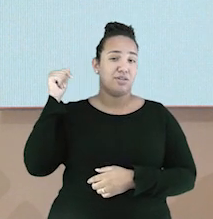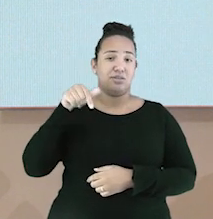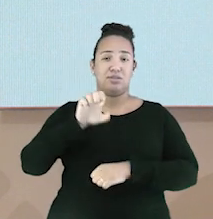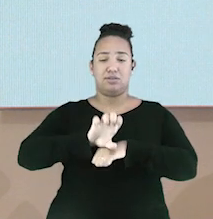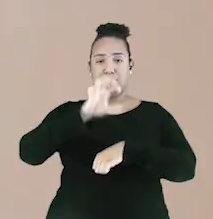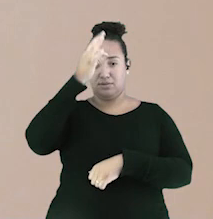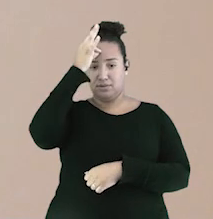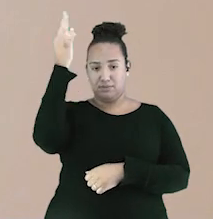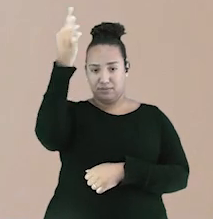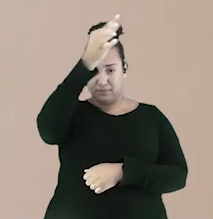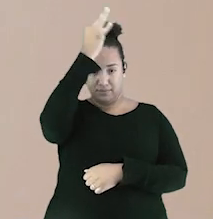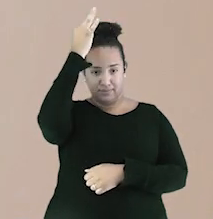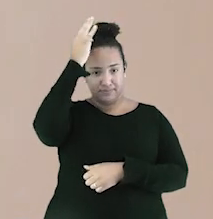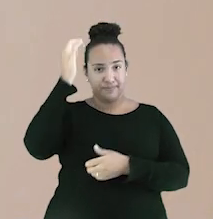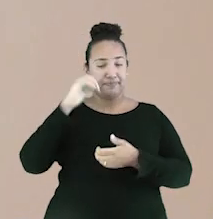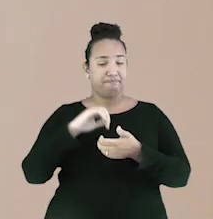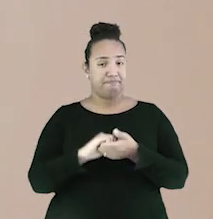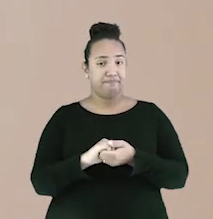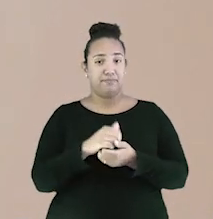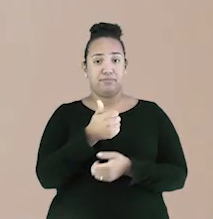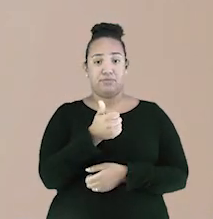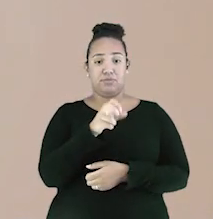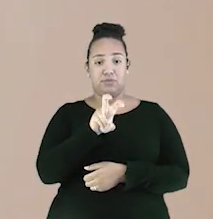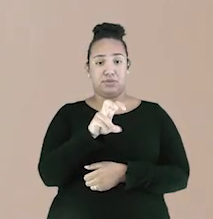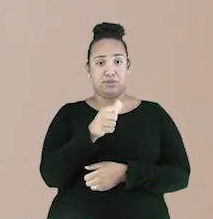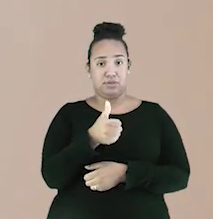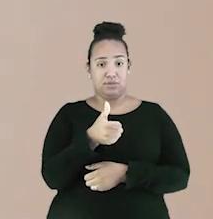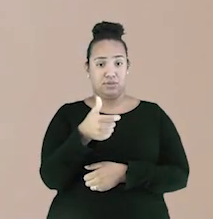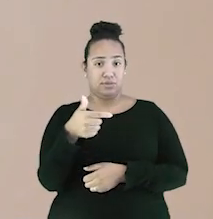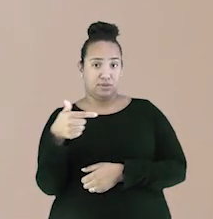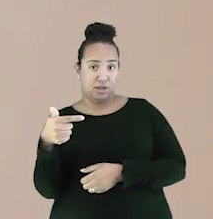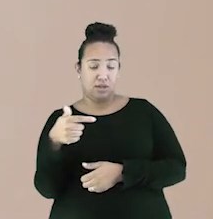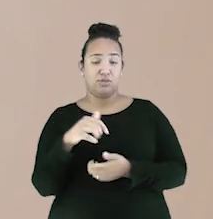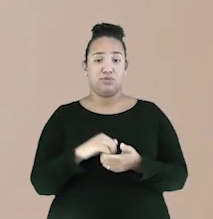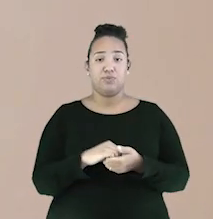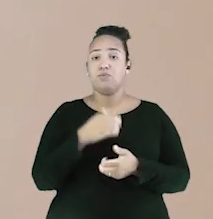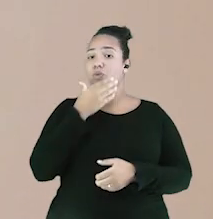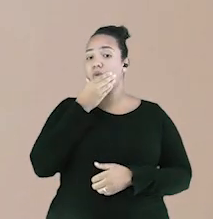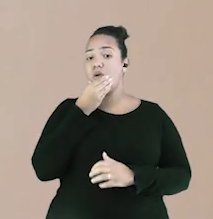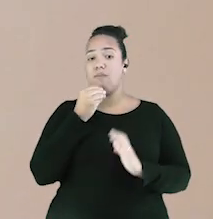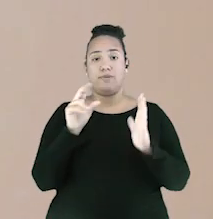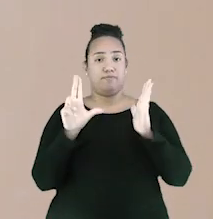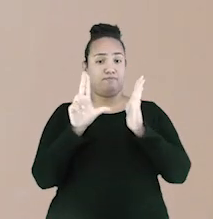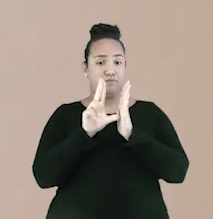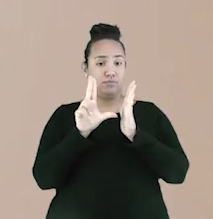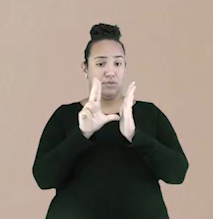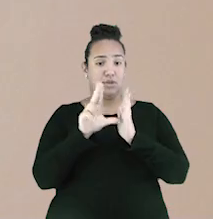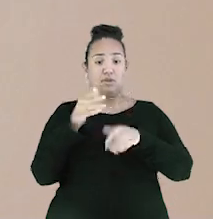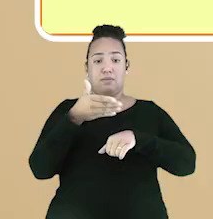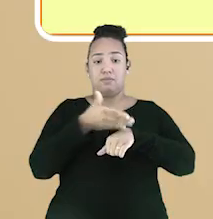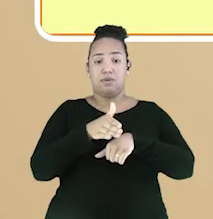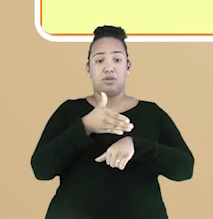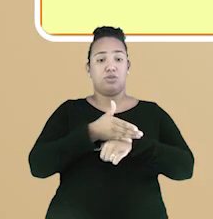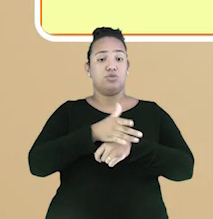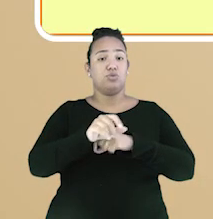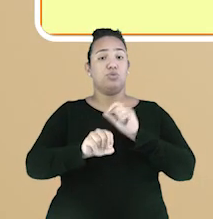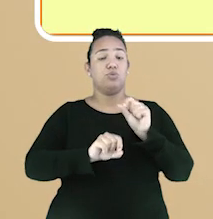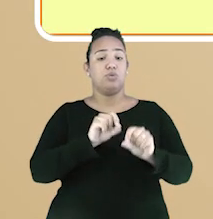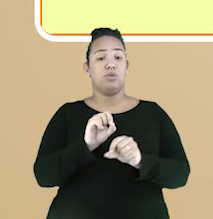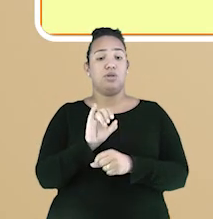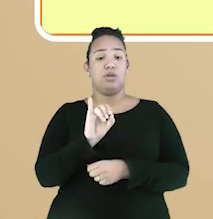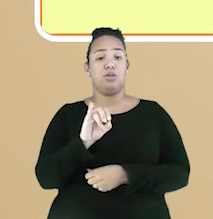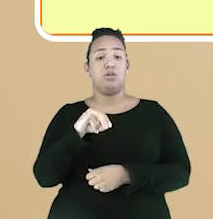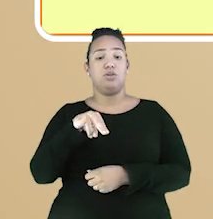Santo. Em 1517, Martinho Lutero contestou a prática da venda de indulgências. A